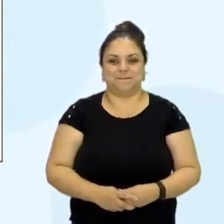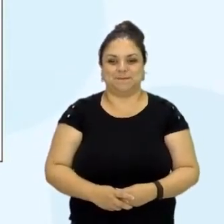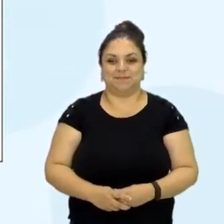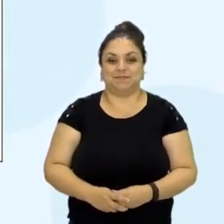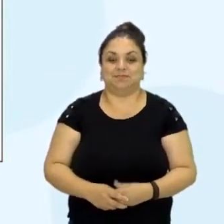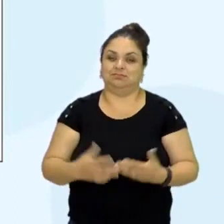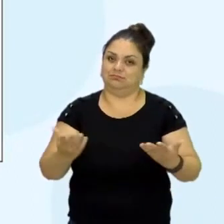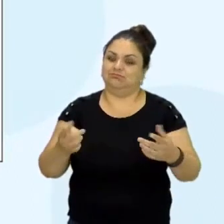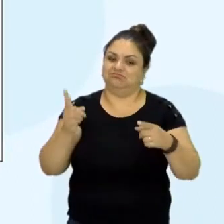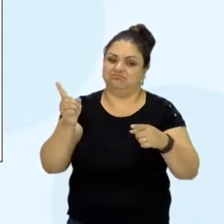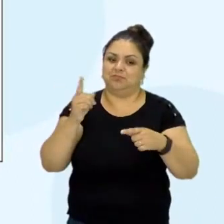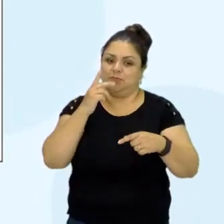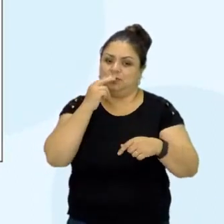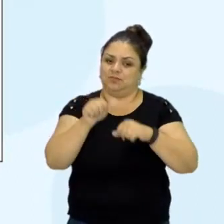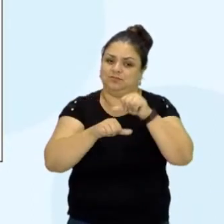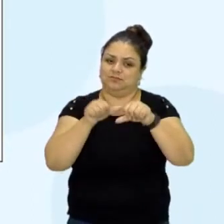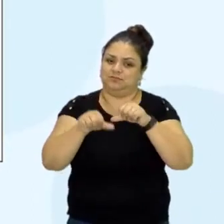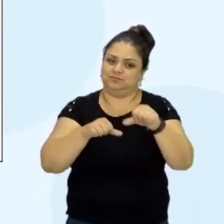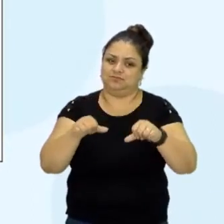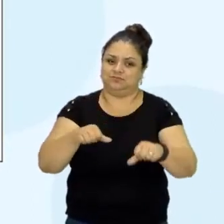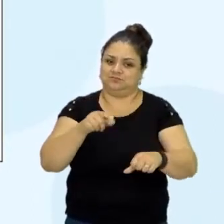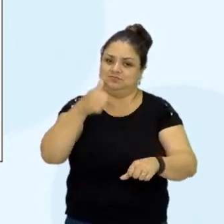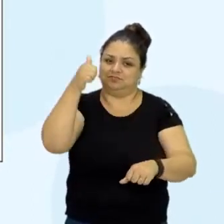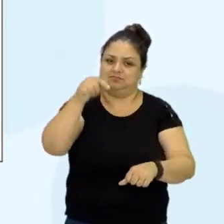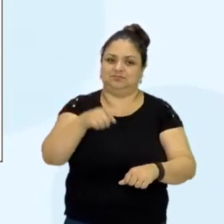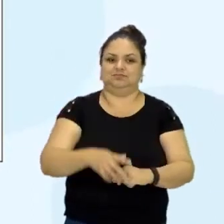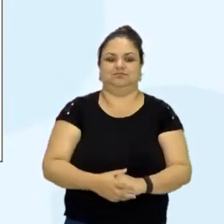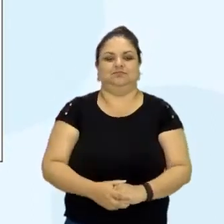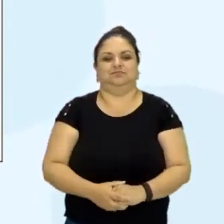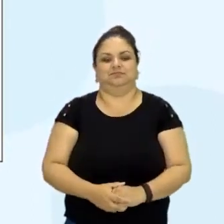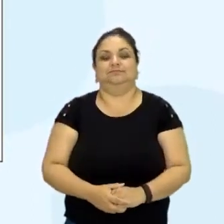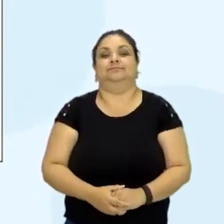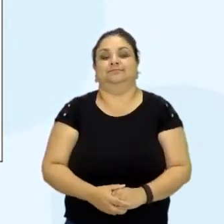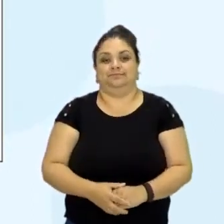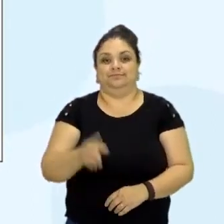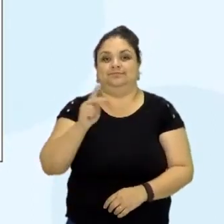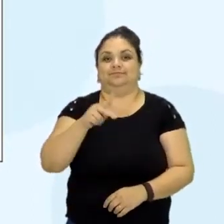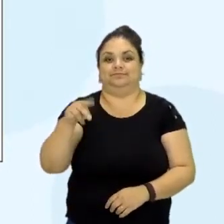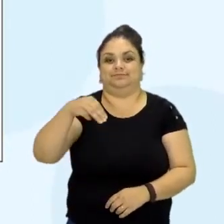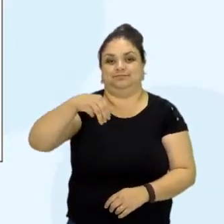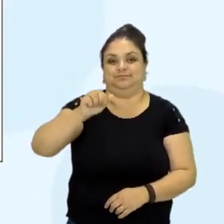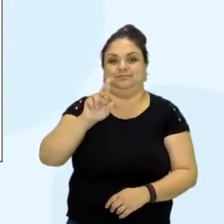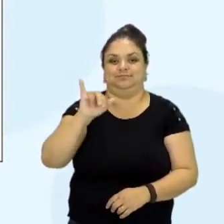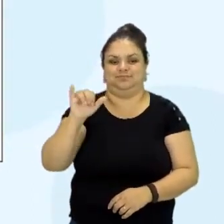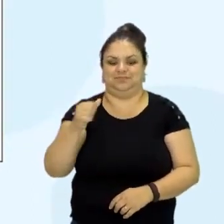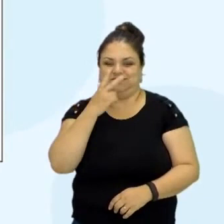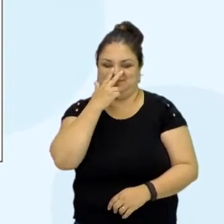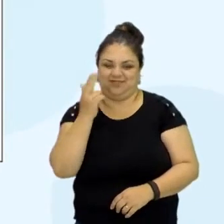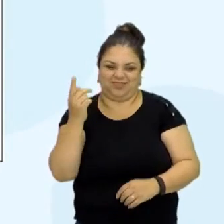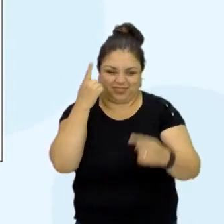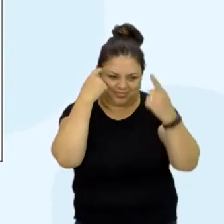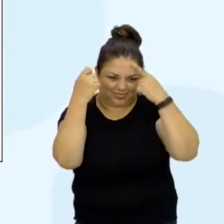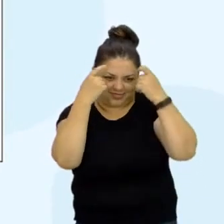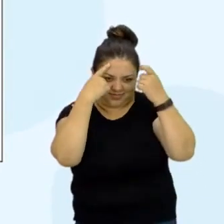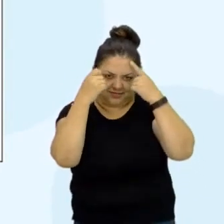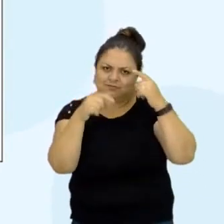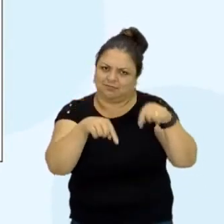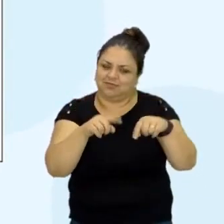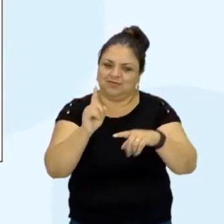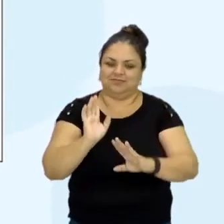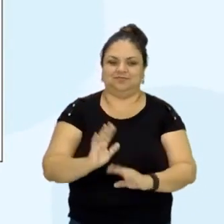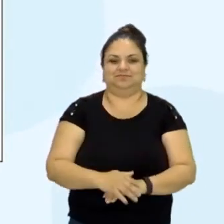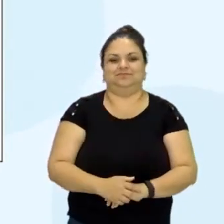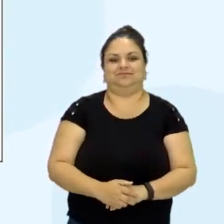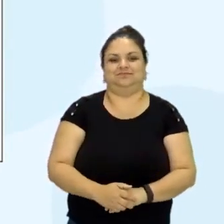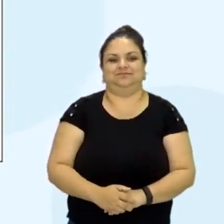inverteria. A professora Maria falou, é um esquema. É um esquema, é um esquema. Essa hora da manhã a gente